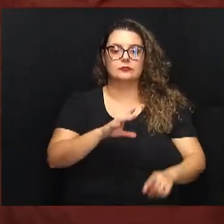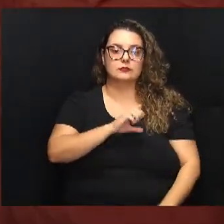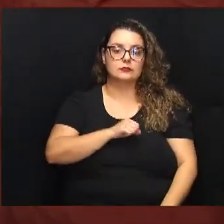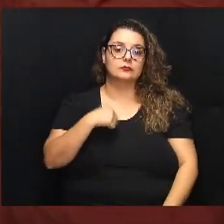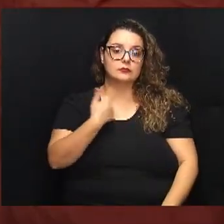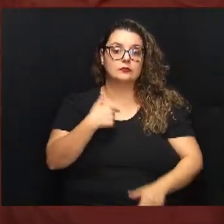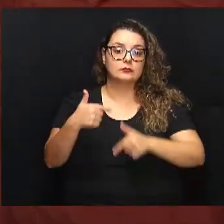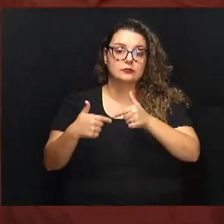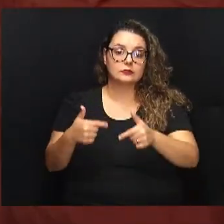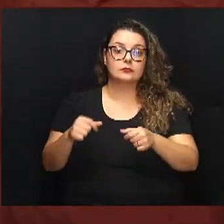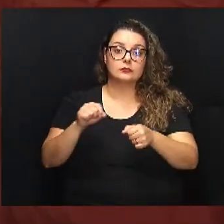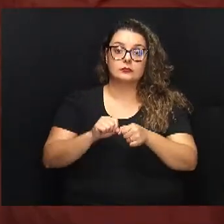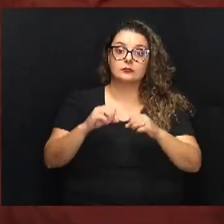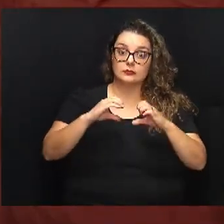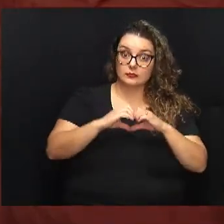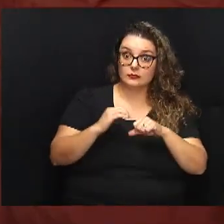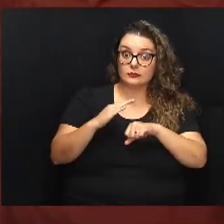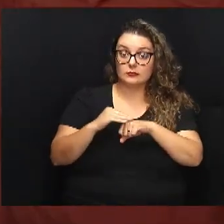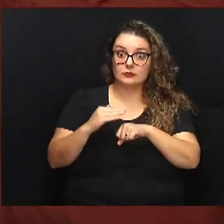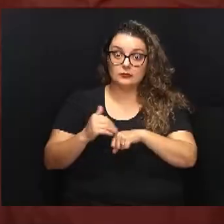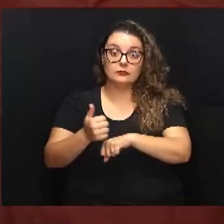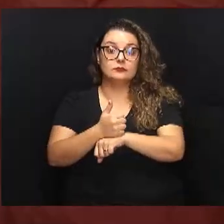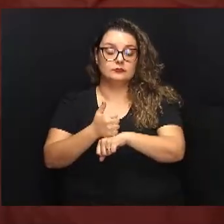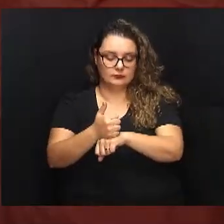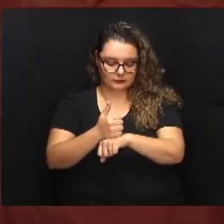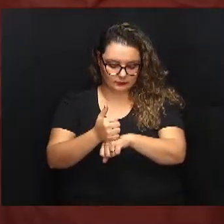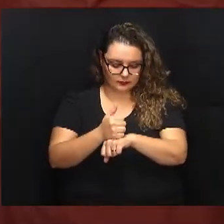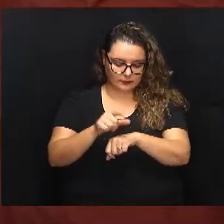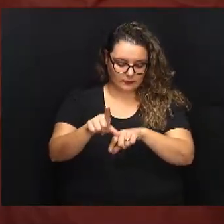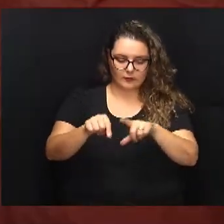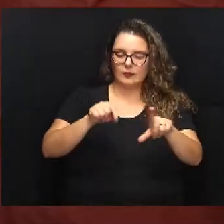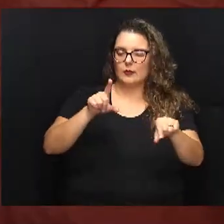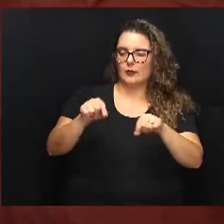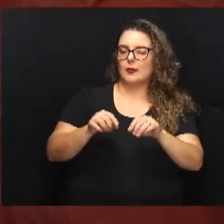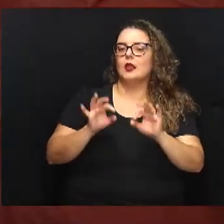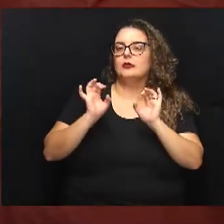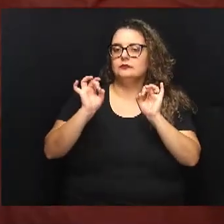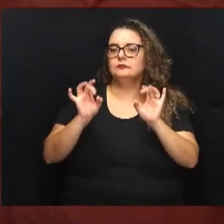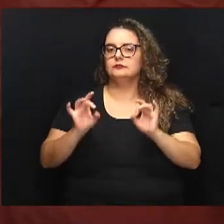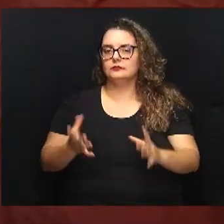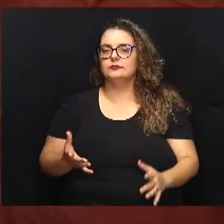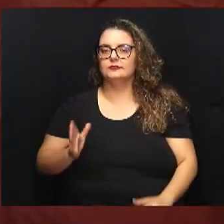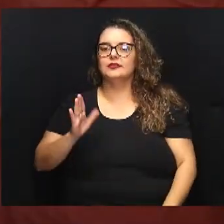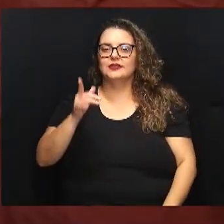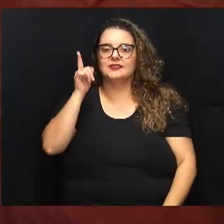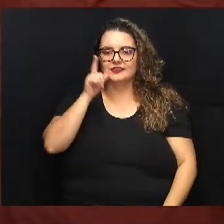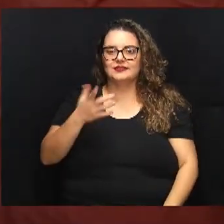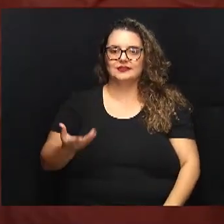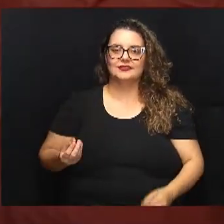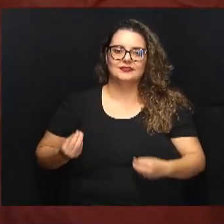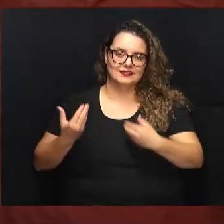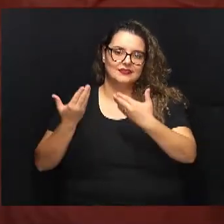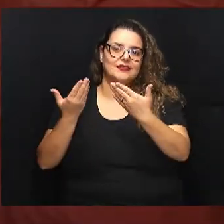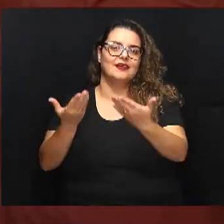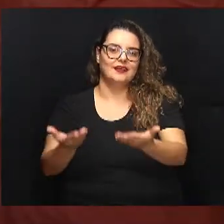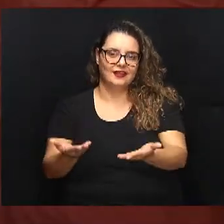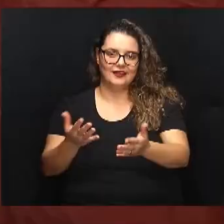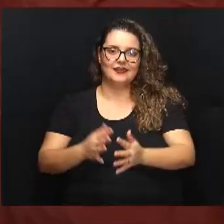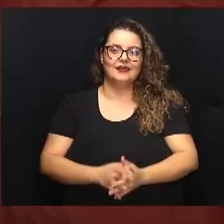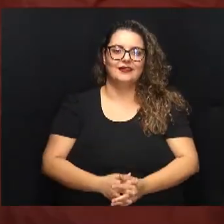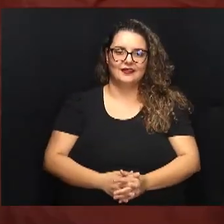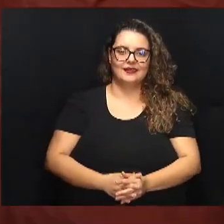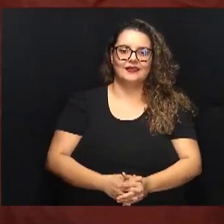porque a gente faz com muito amor, com muito carinho, com profissionais que a gente escolhe a dedo aqui, Então a gente já conseguiu levar a